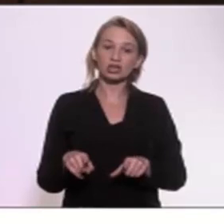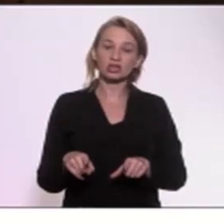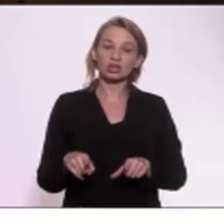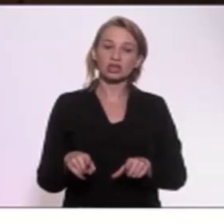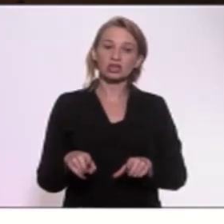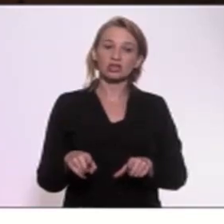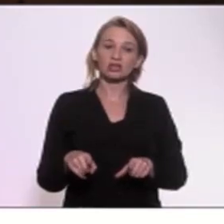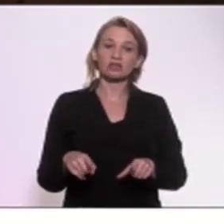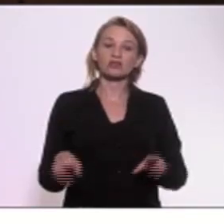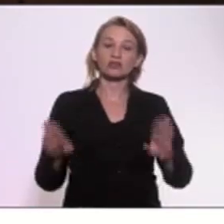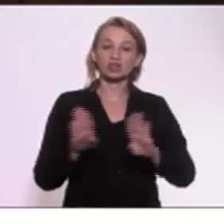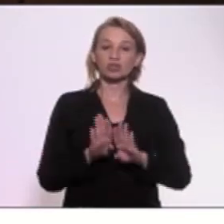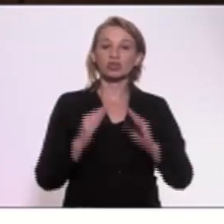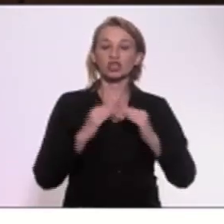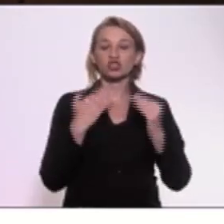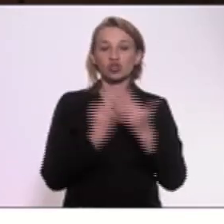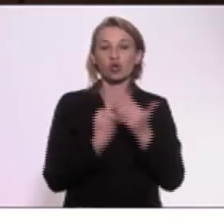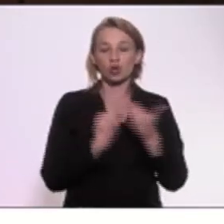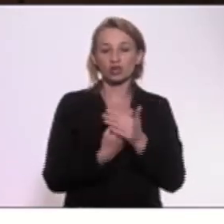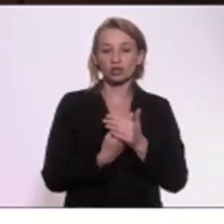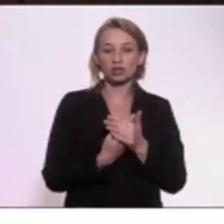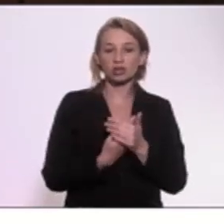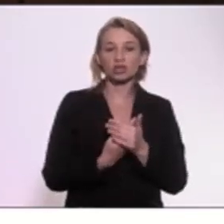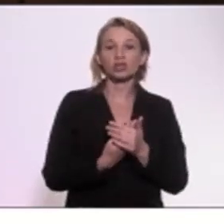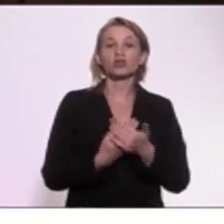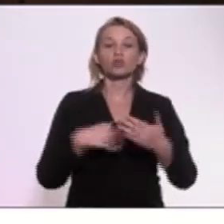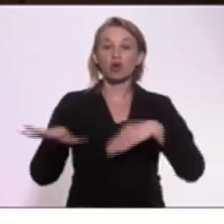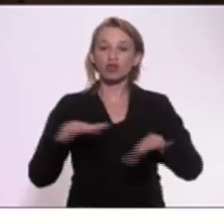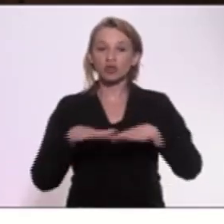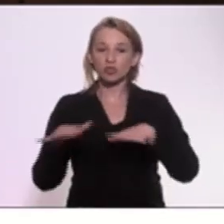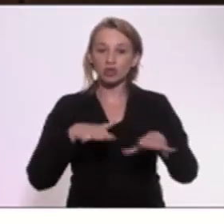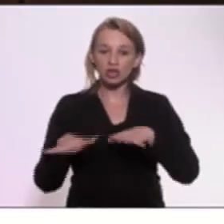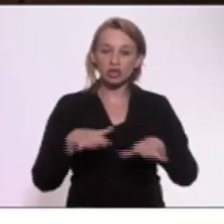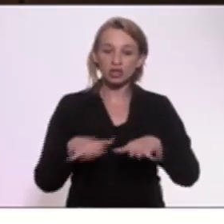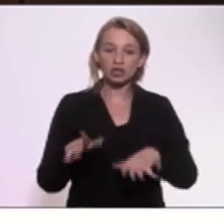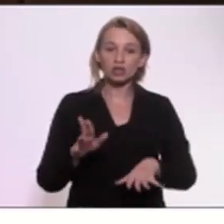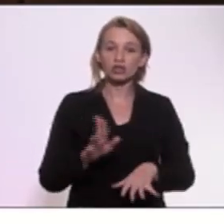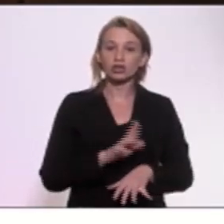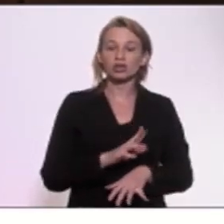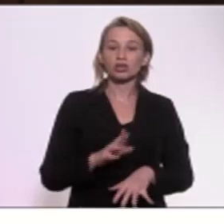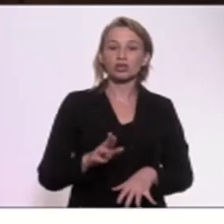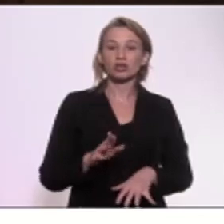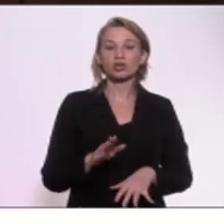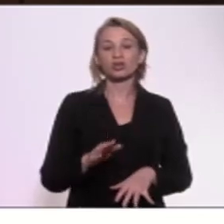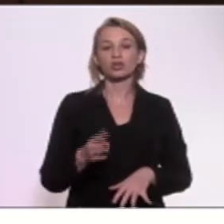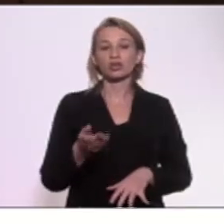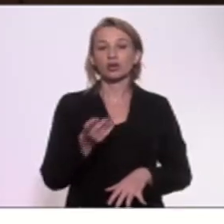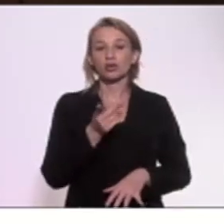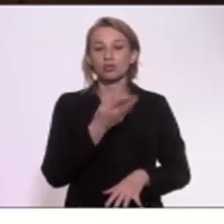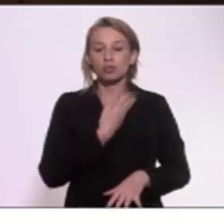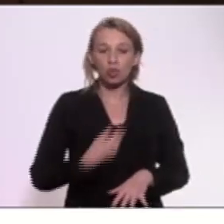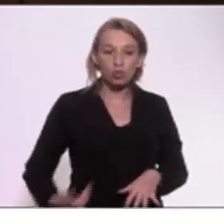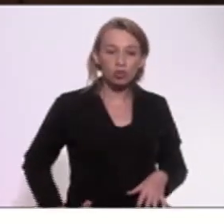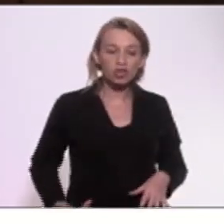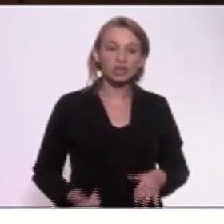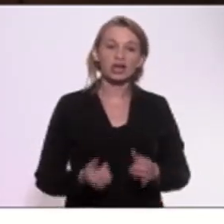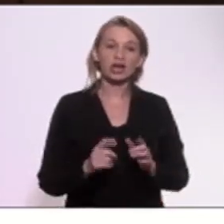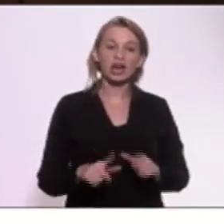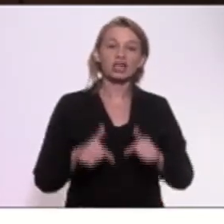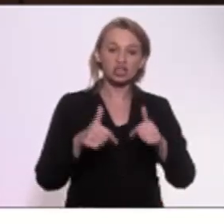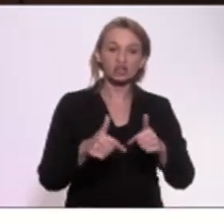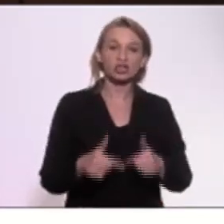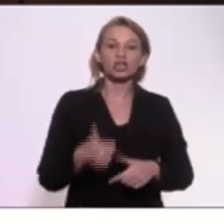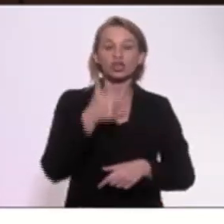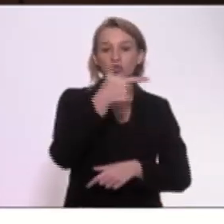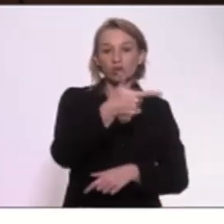de que haja, sim, um movimento de mobilização, chamada pública, busca ativa, para que as 200